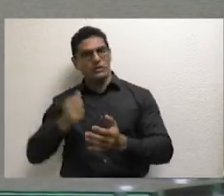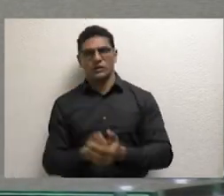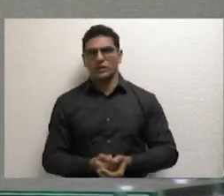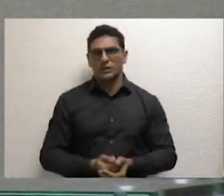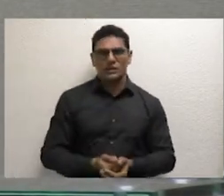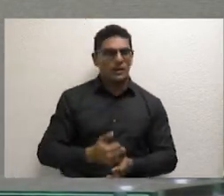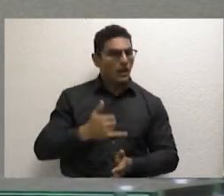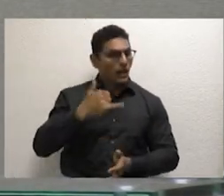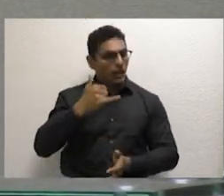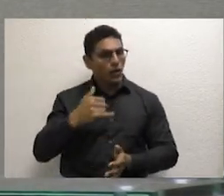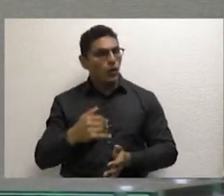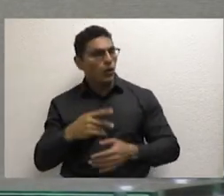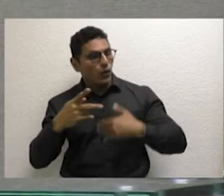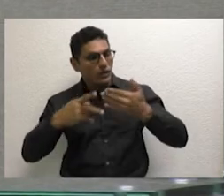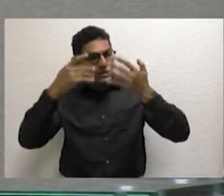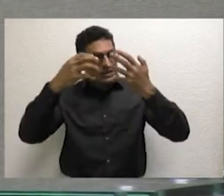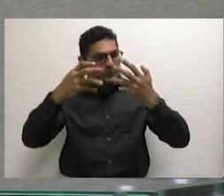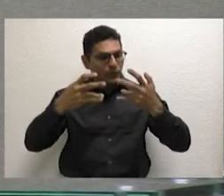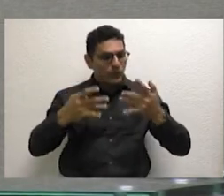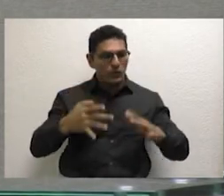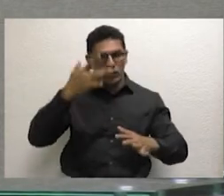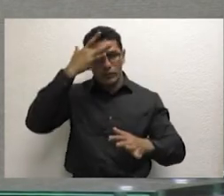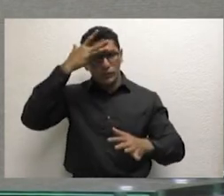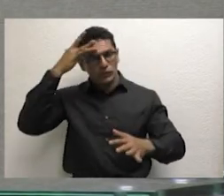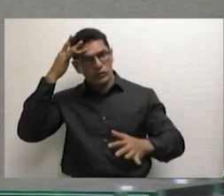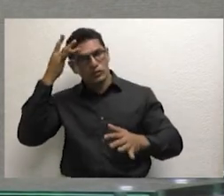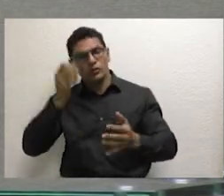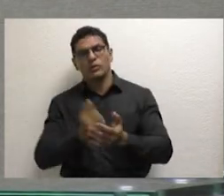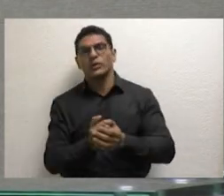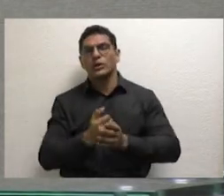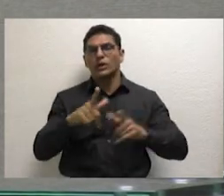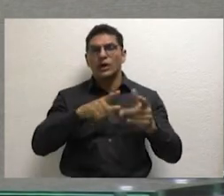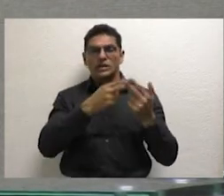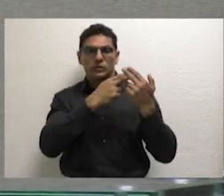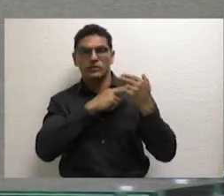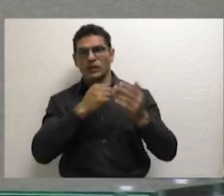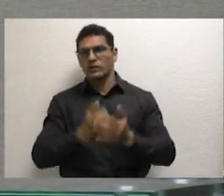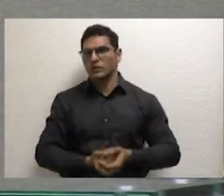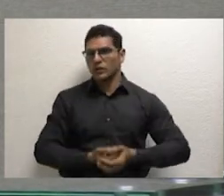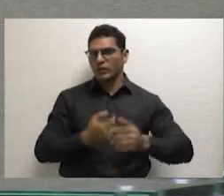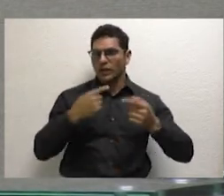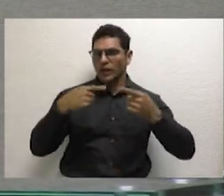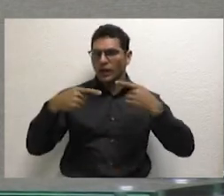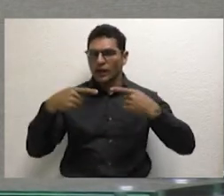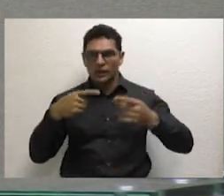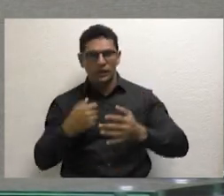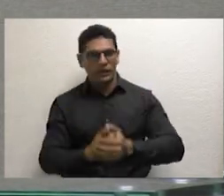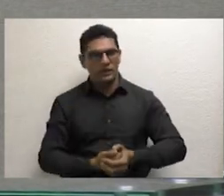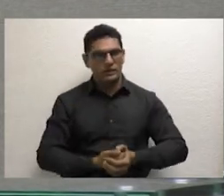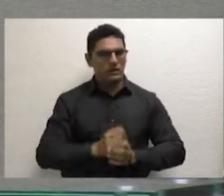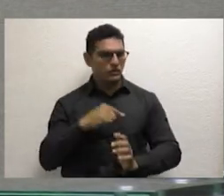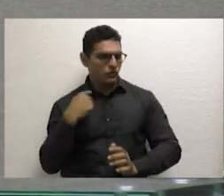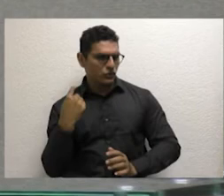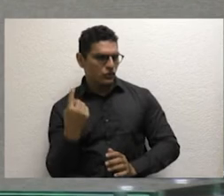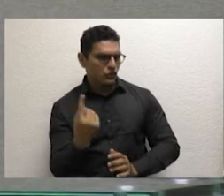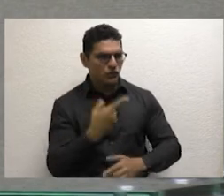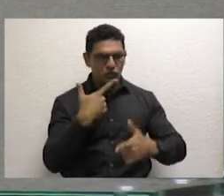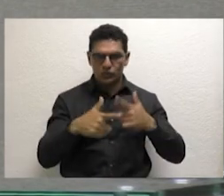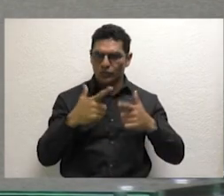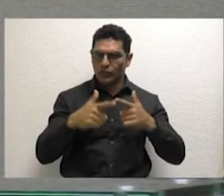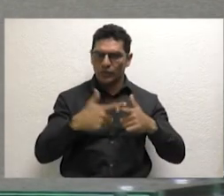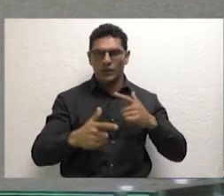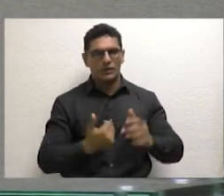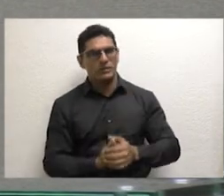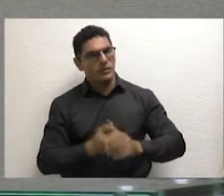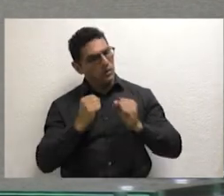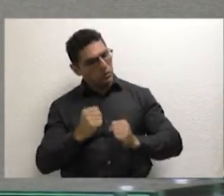telefone de um grande especialista da logística que tem uma visão crítica deputado Zerafim dos nossos gargalos para